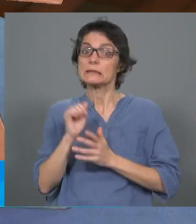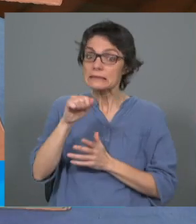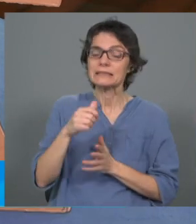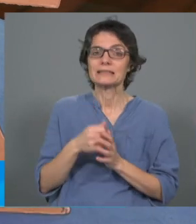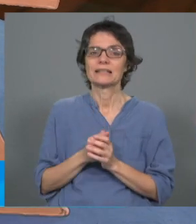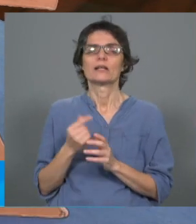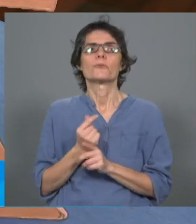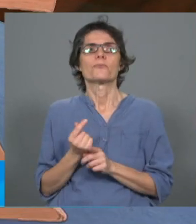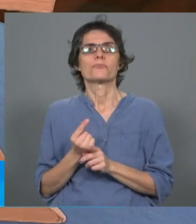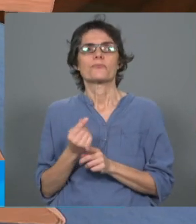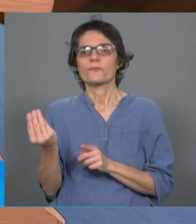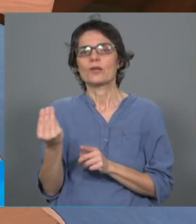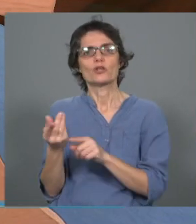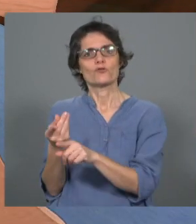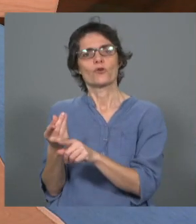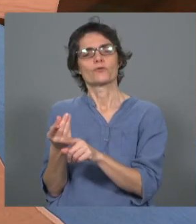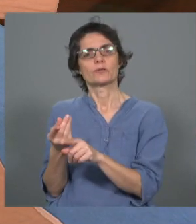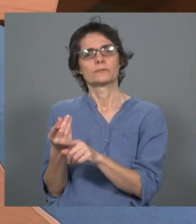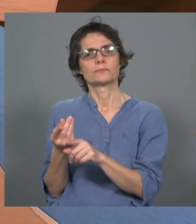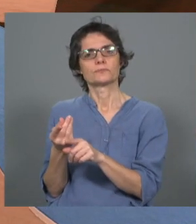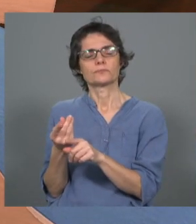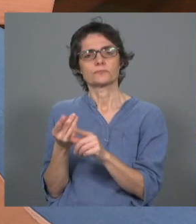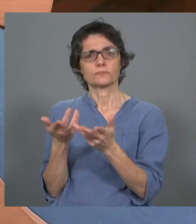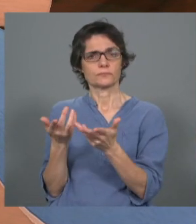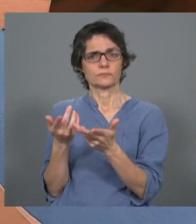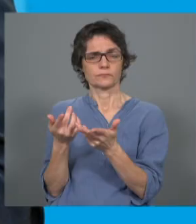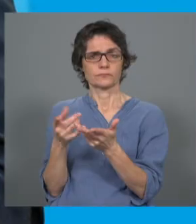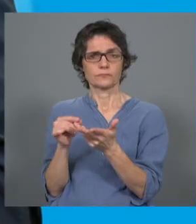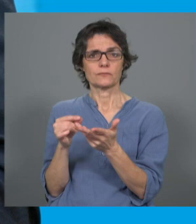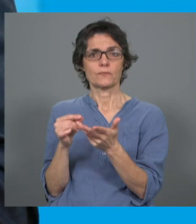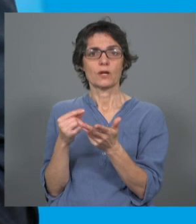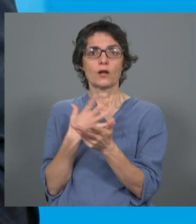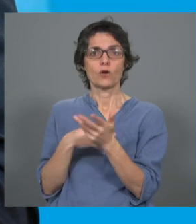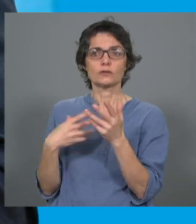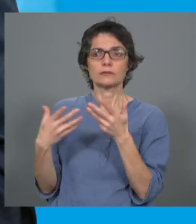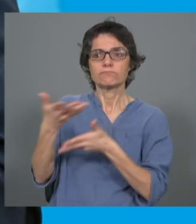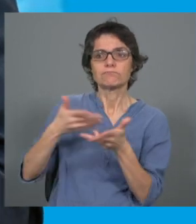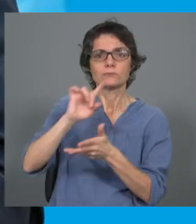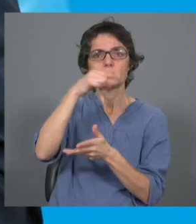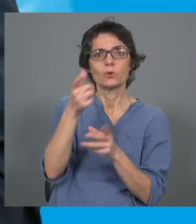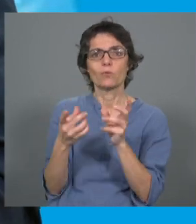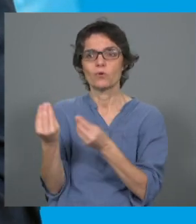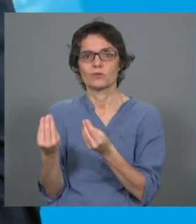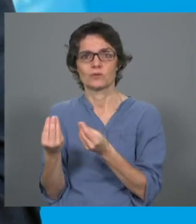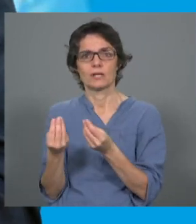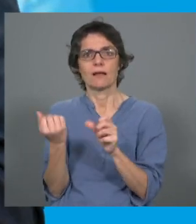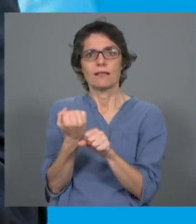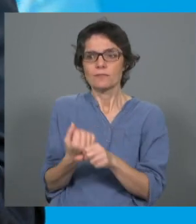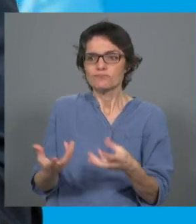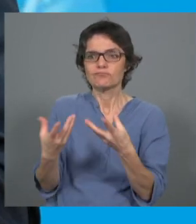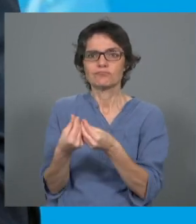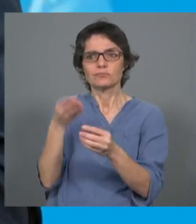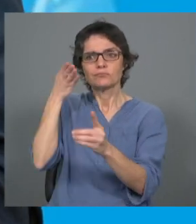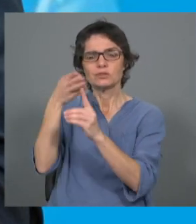eles, mesmo que acolitem sozinhos, o ideal é acolitarem com outros acólitos, ou seja, e trabalharem em conjunto para o mesmo